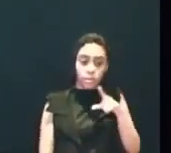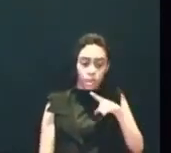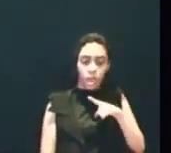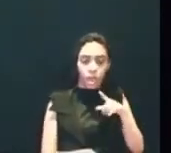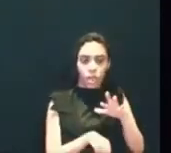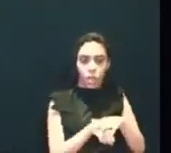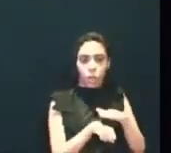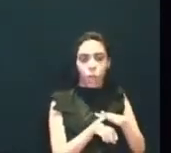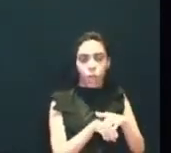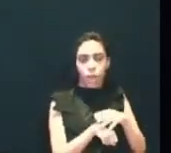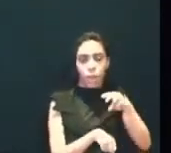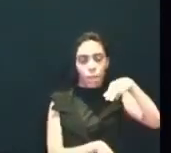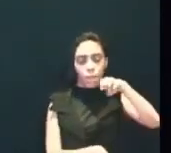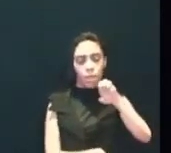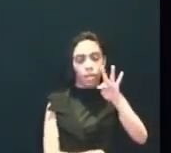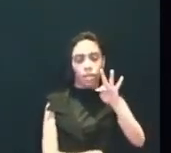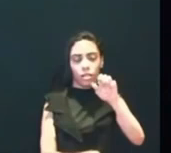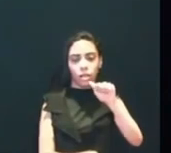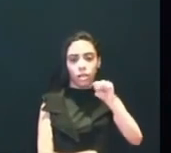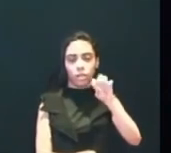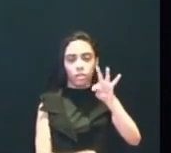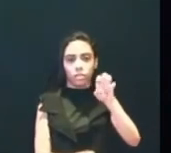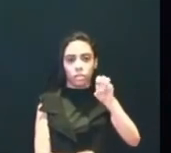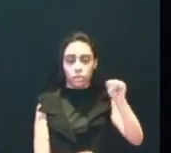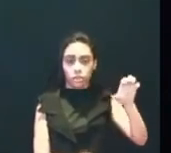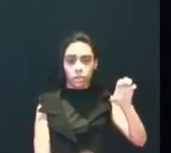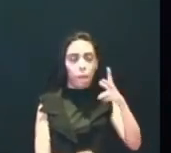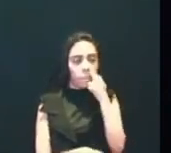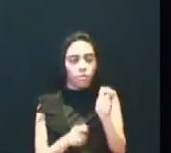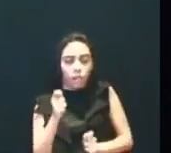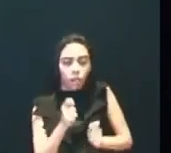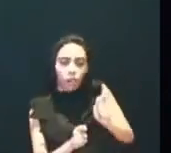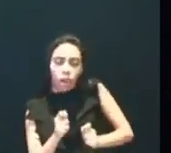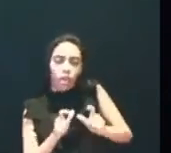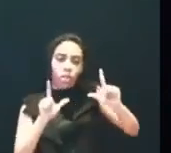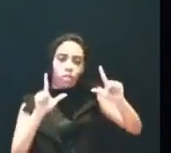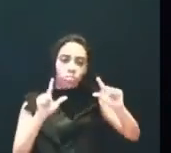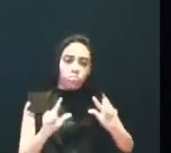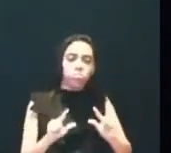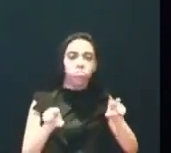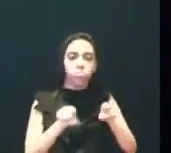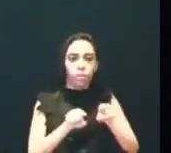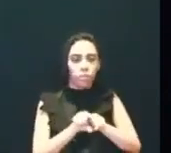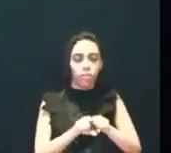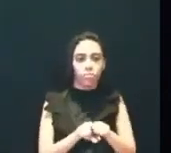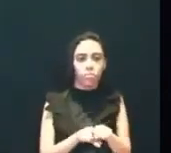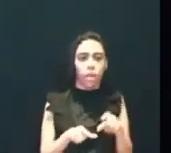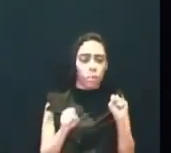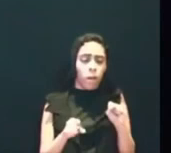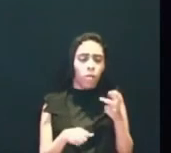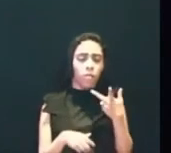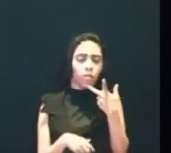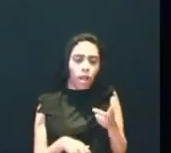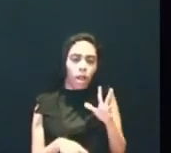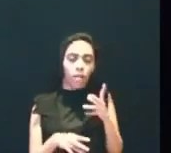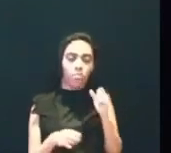mas as metástases estão controladas, as metástases diminuíram, os marcadores tumorais não aumentaram, você pode sim falar de